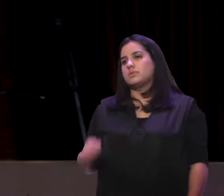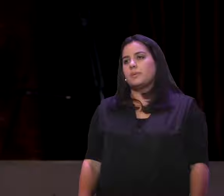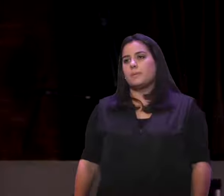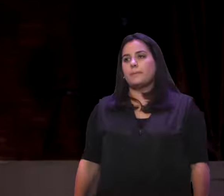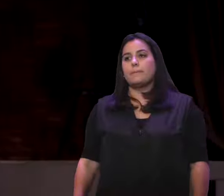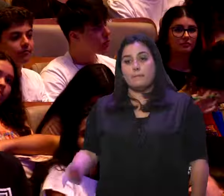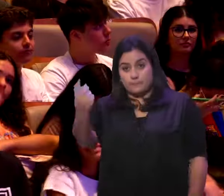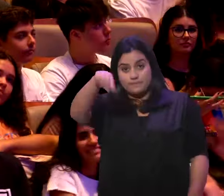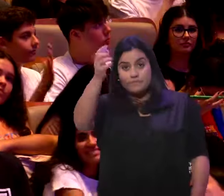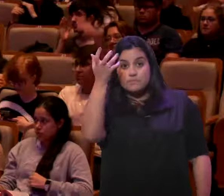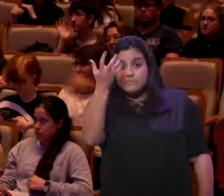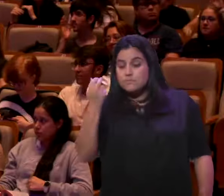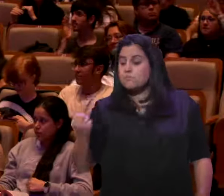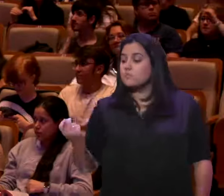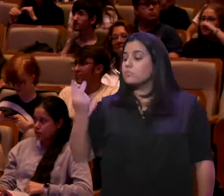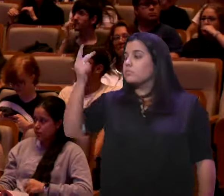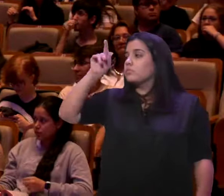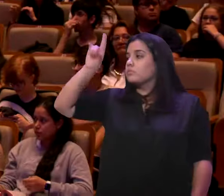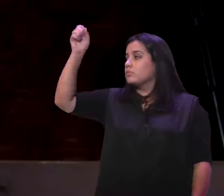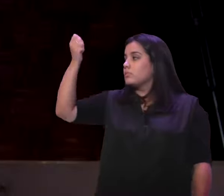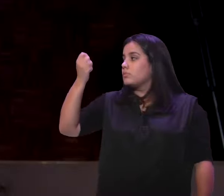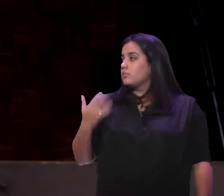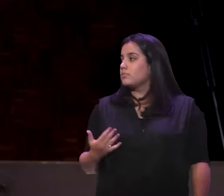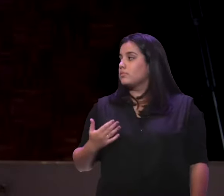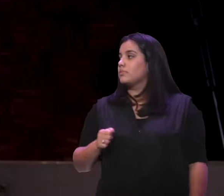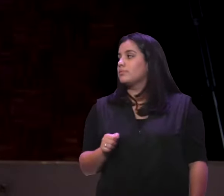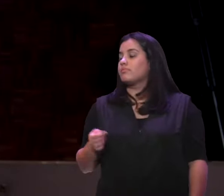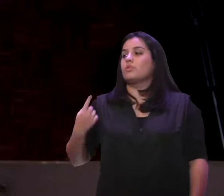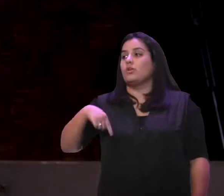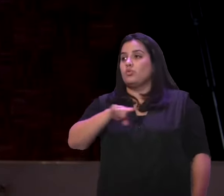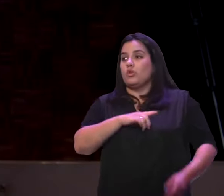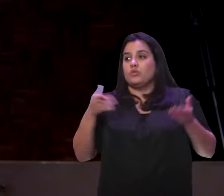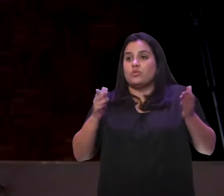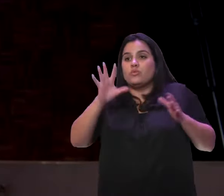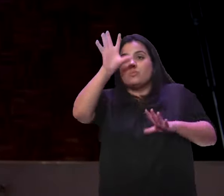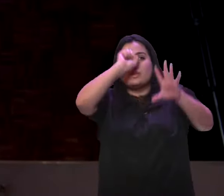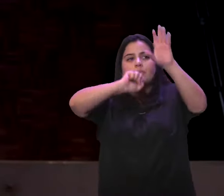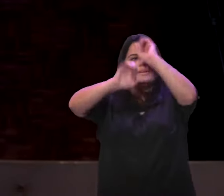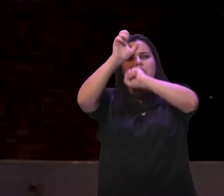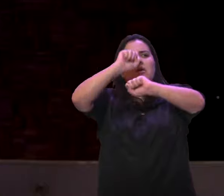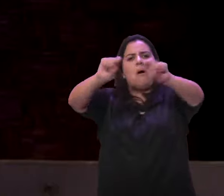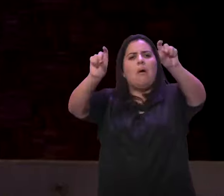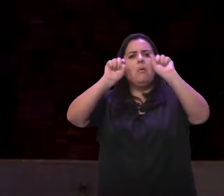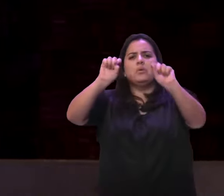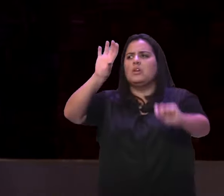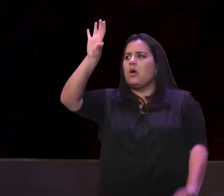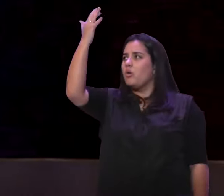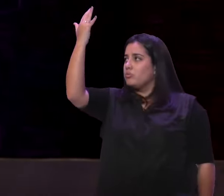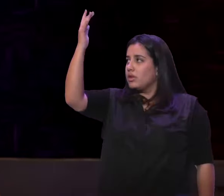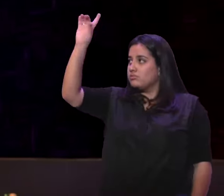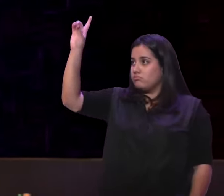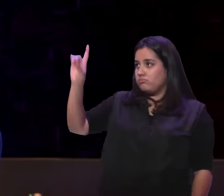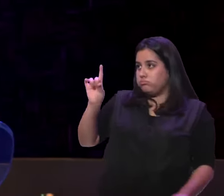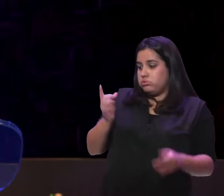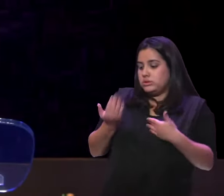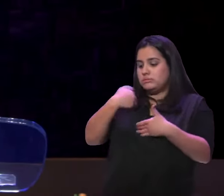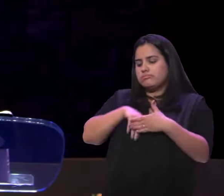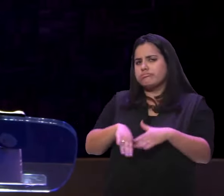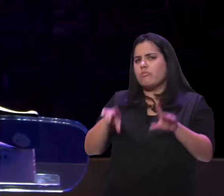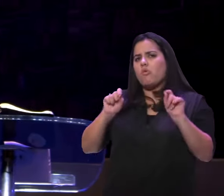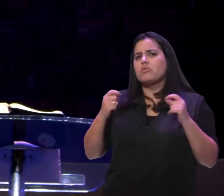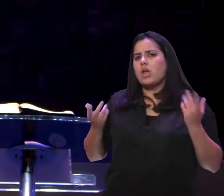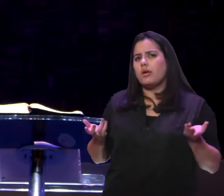Deus? A gente falou, nós vamos aprender o que acontece quando a presença de Deus chega. E esse texto aqui,